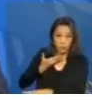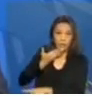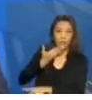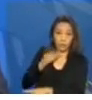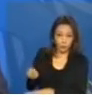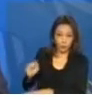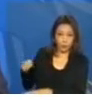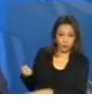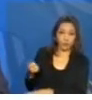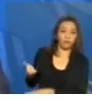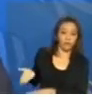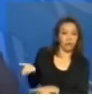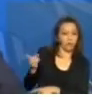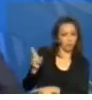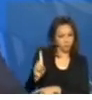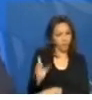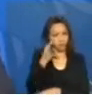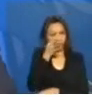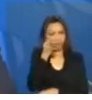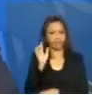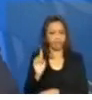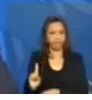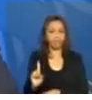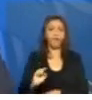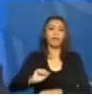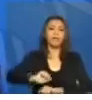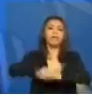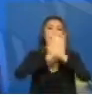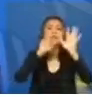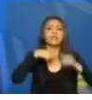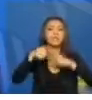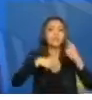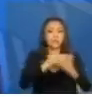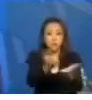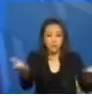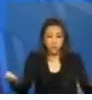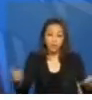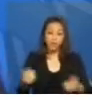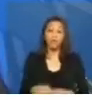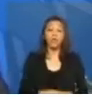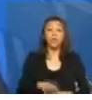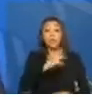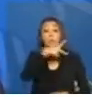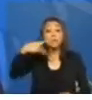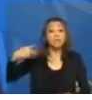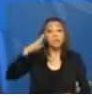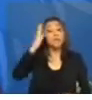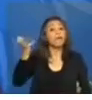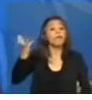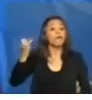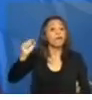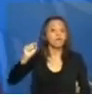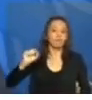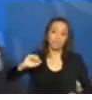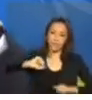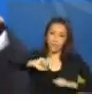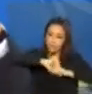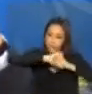lá, exatamente para que todas as dúvidas possam ser tiradas. O presidente Bolsonaro quer transparência,